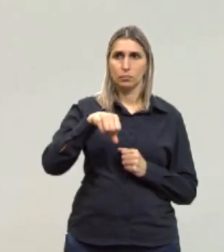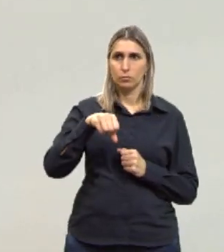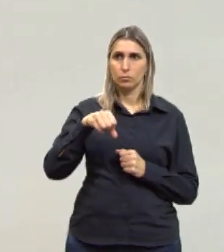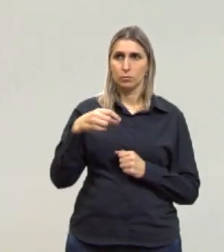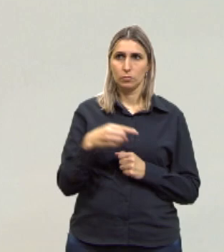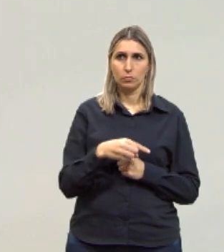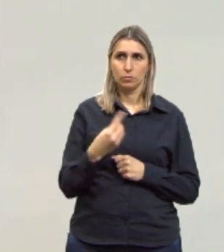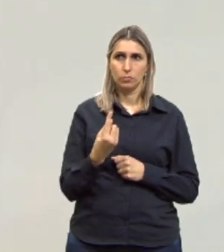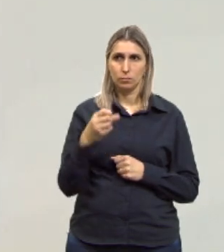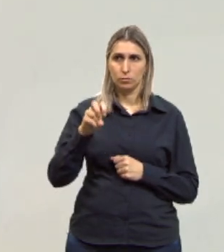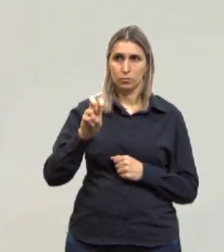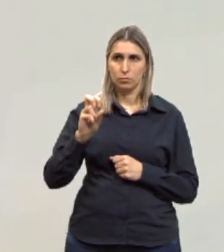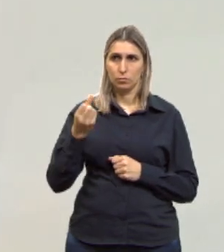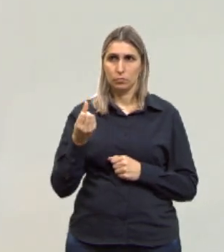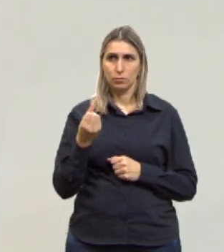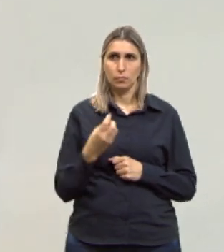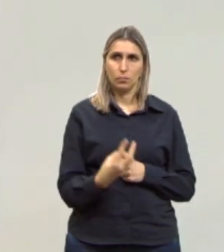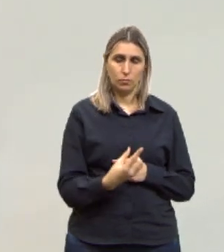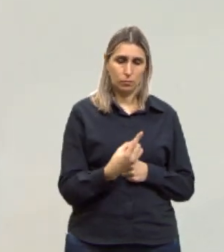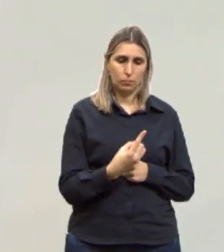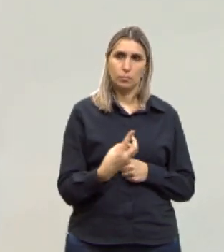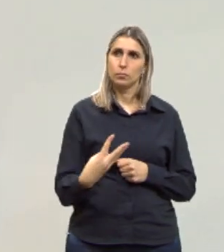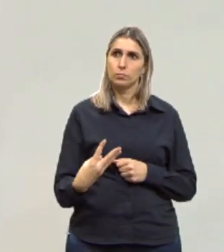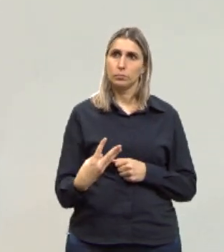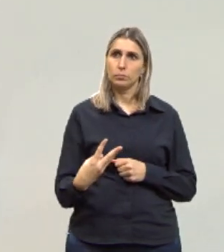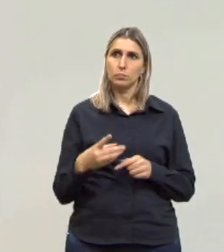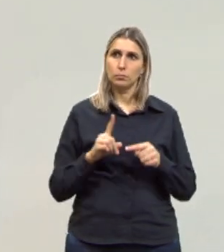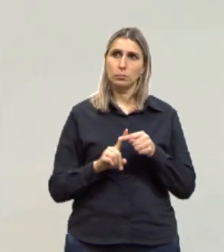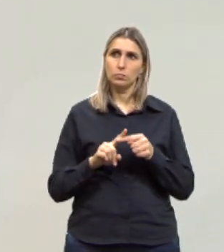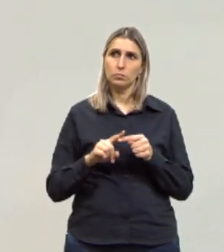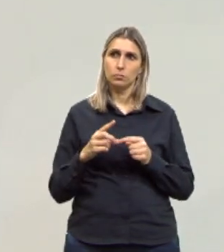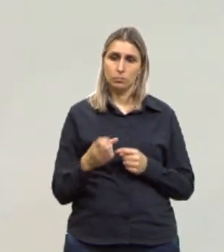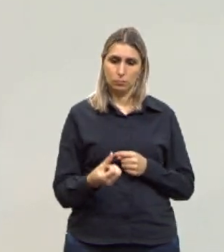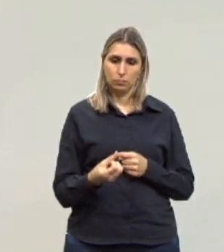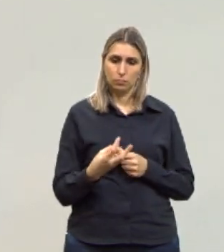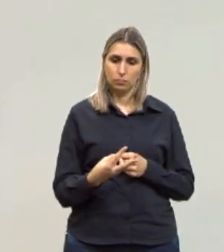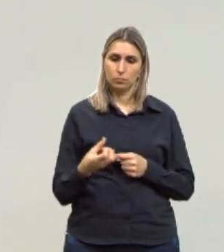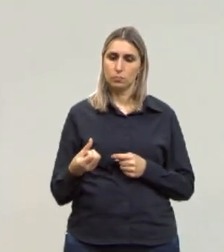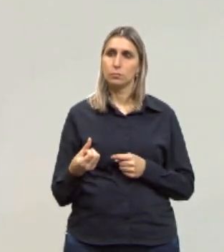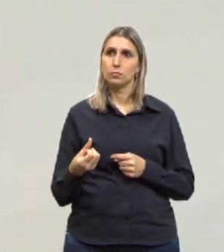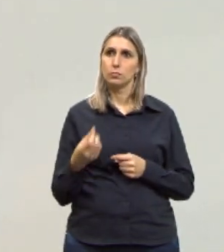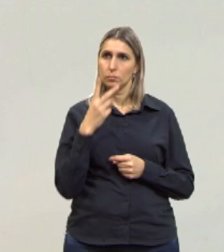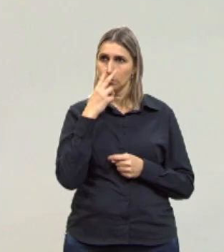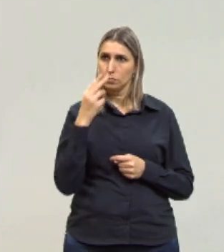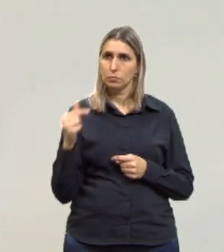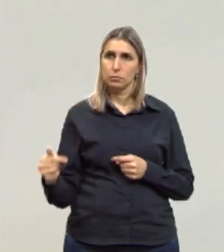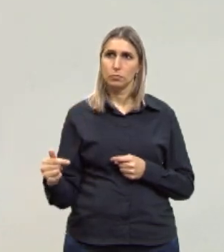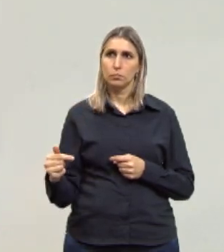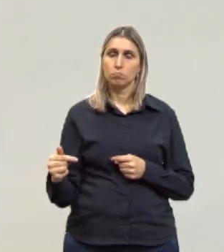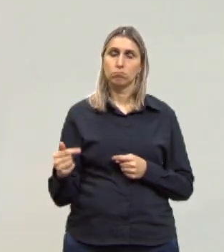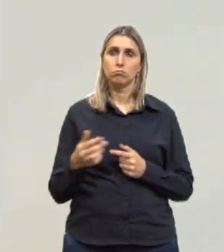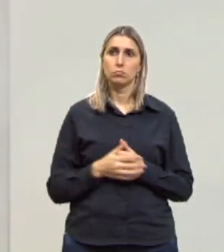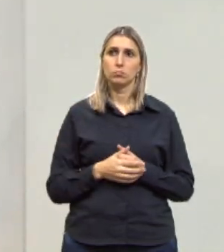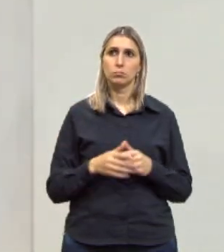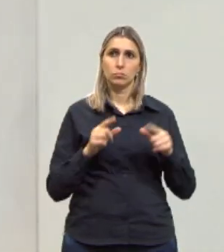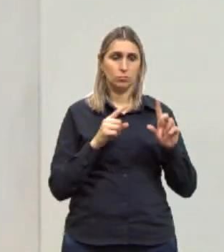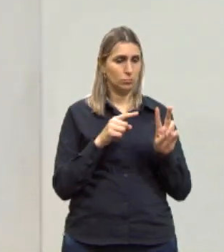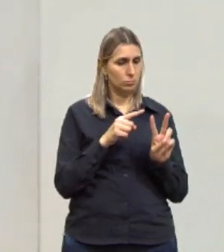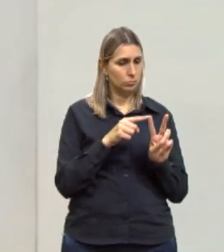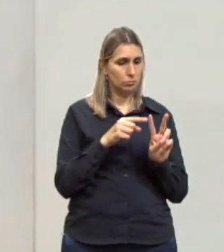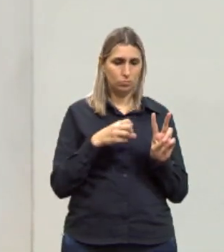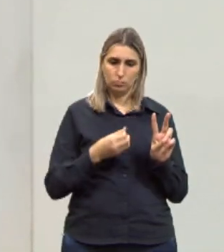169 menos 156 é 13, mais 36 é 7. Raiz